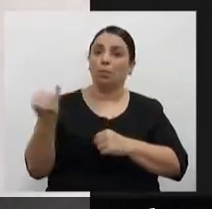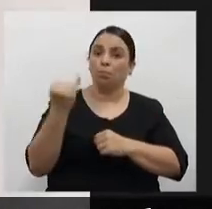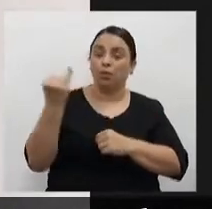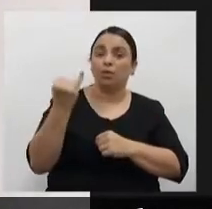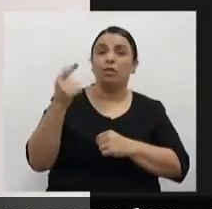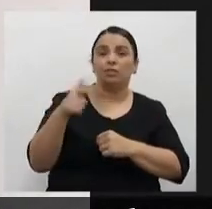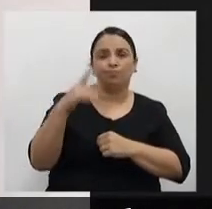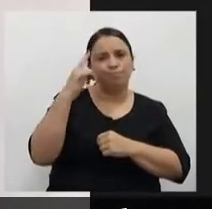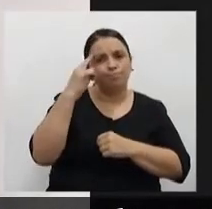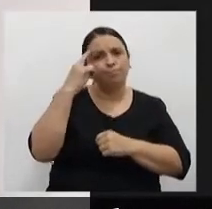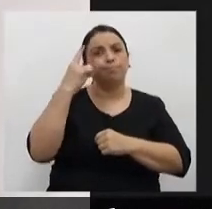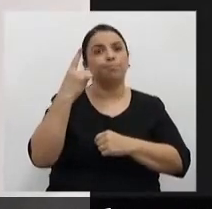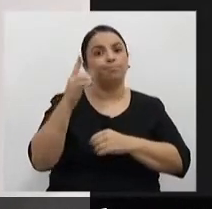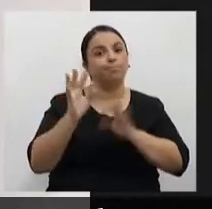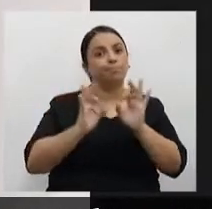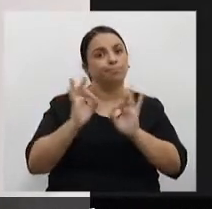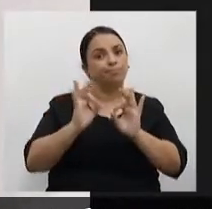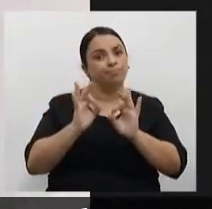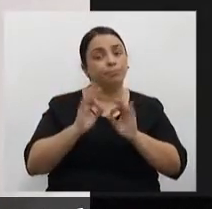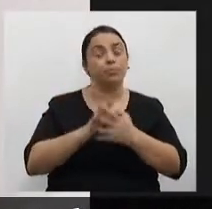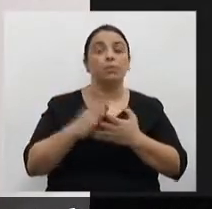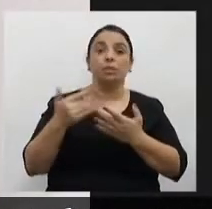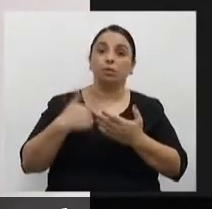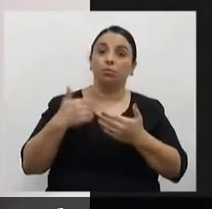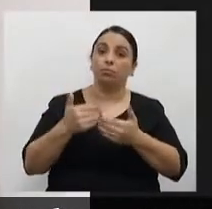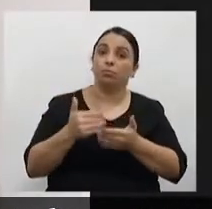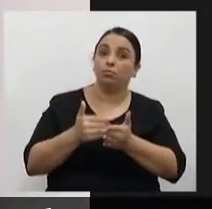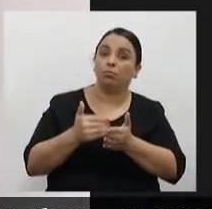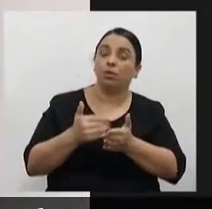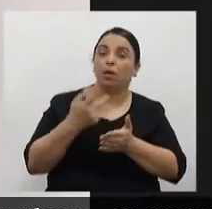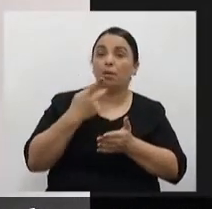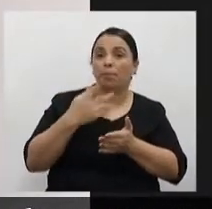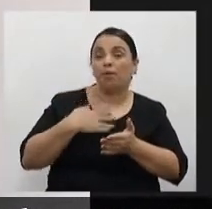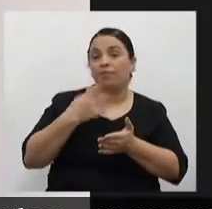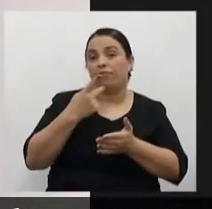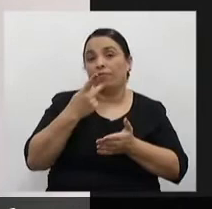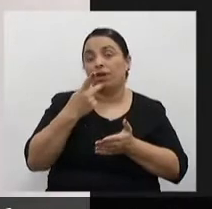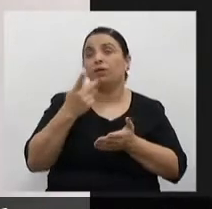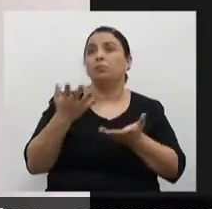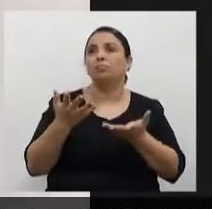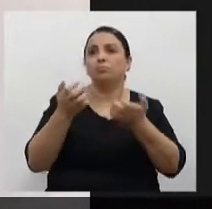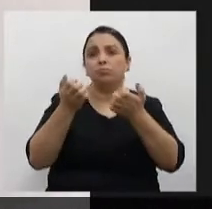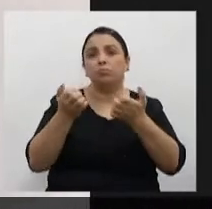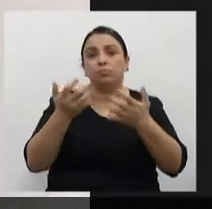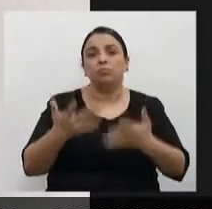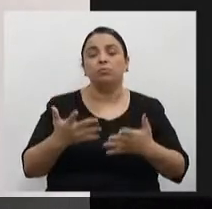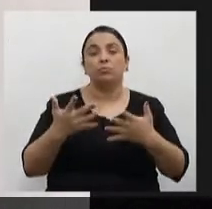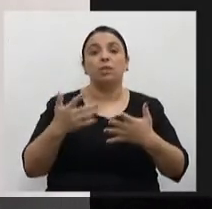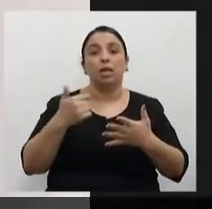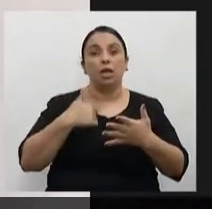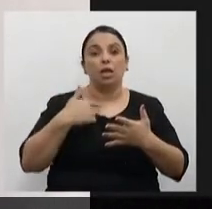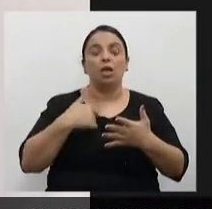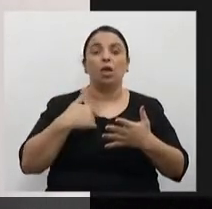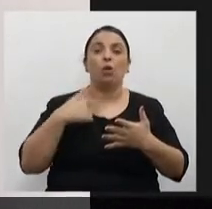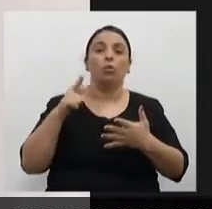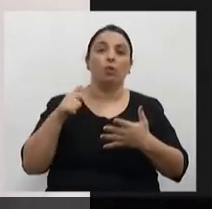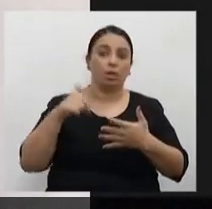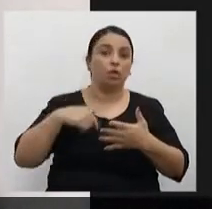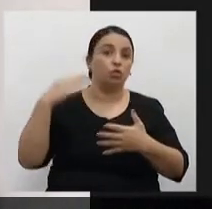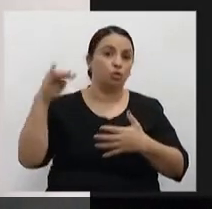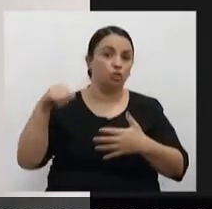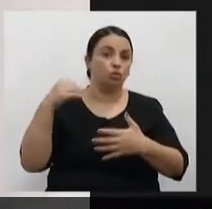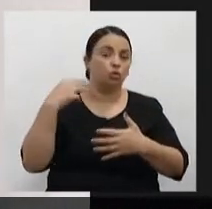iniciativa. E, para começar, eu estou aqui representando Juiz de Fora, o GAPA, onde